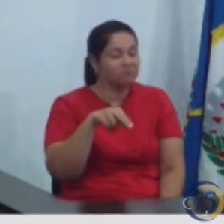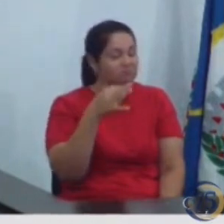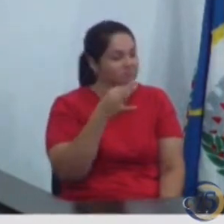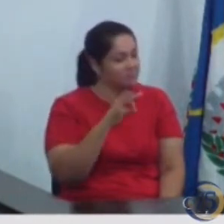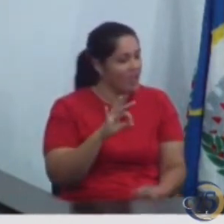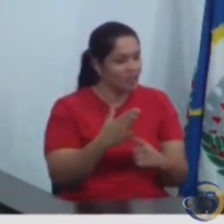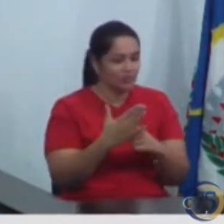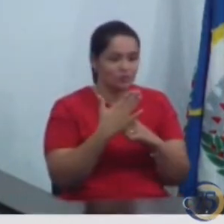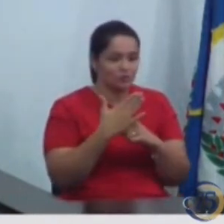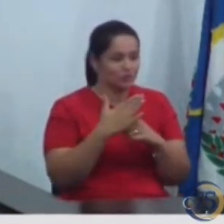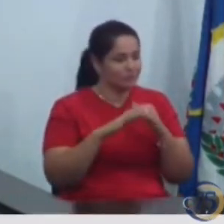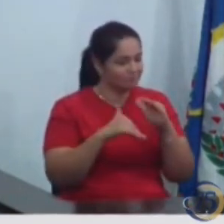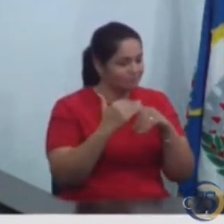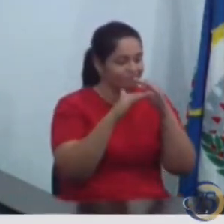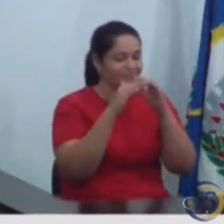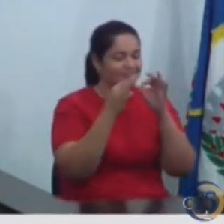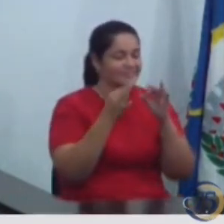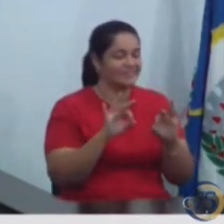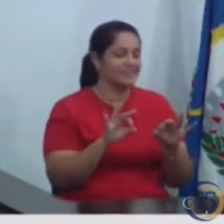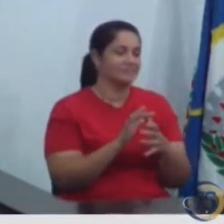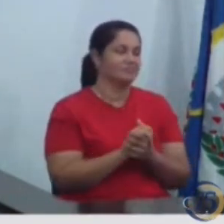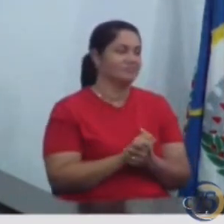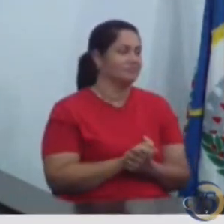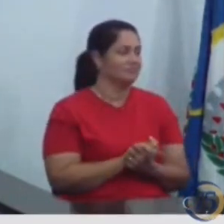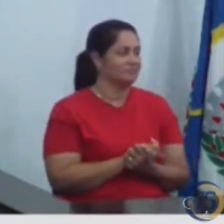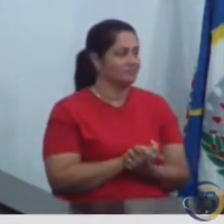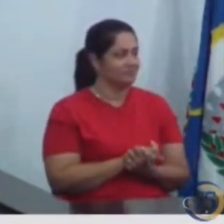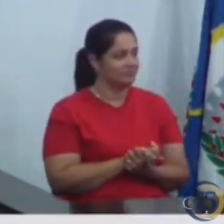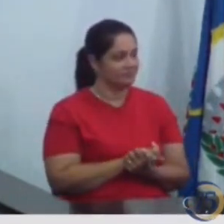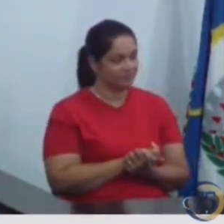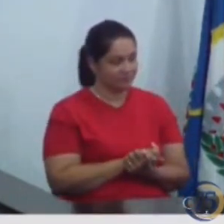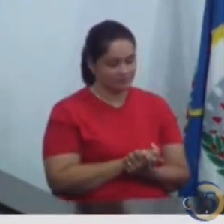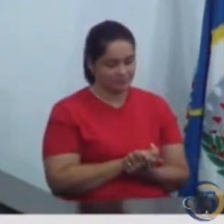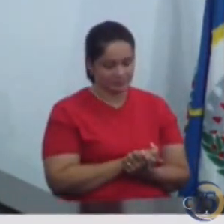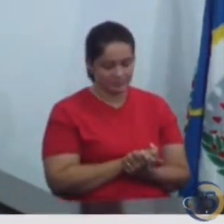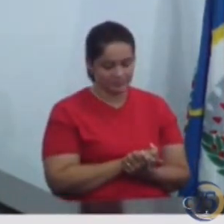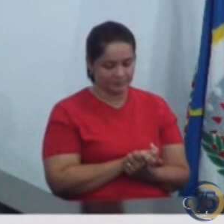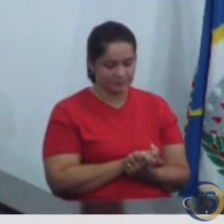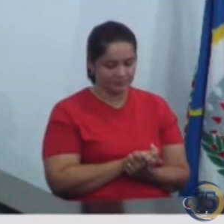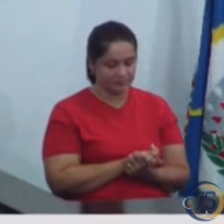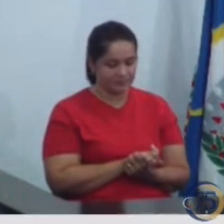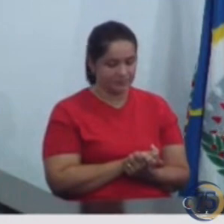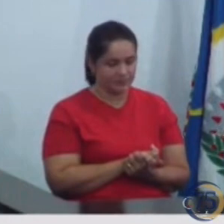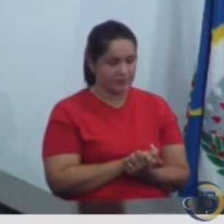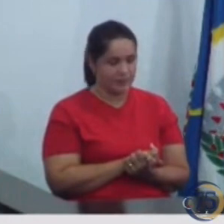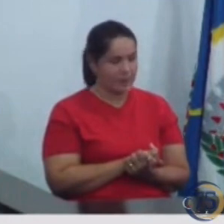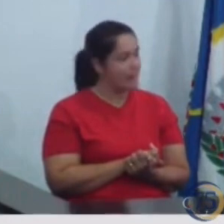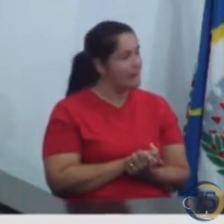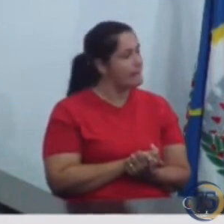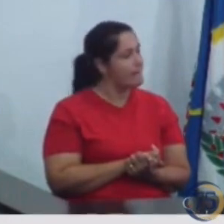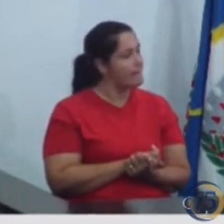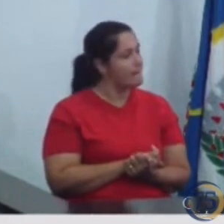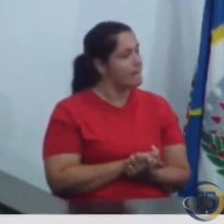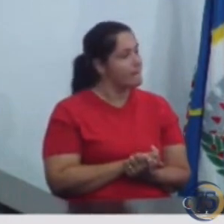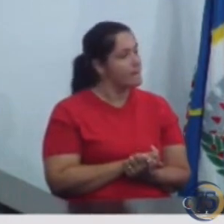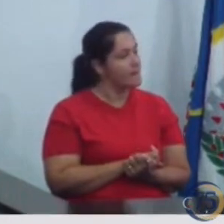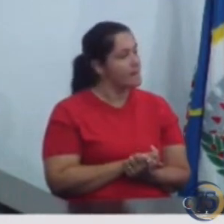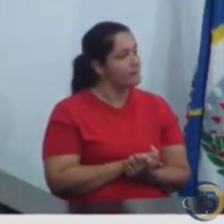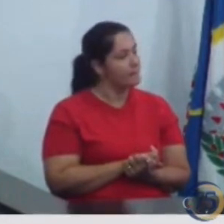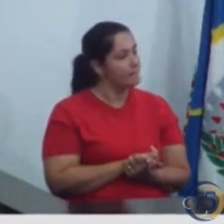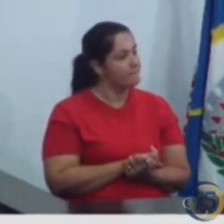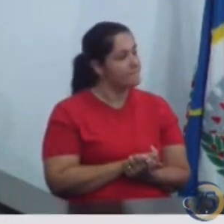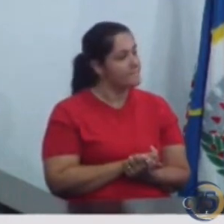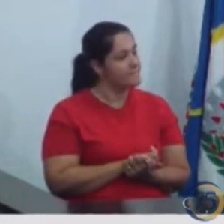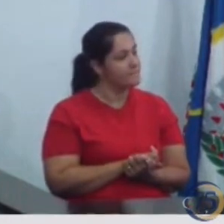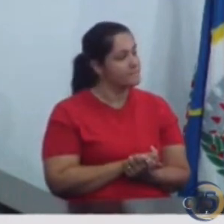o Marcelo Livramento e os demais vereadores daquela cidade Dá os parabéns pela